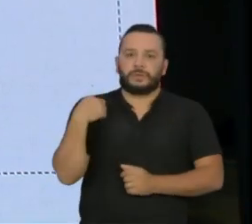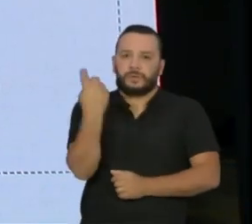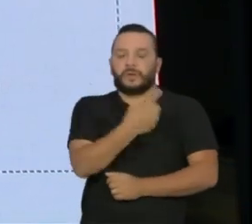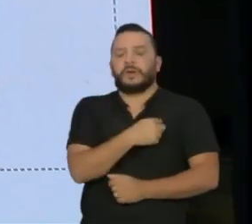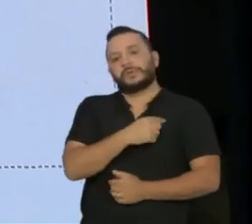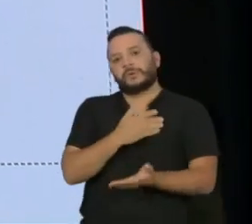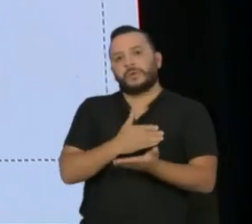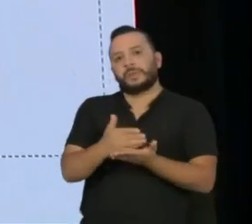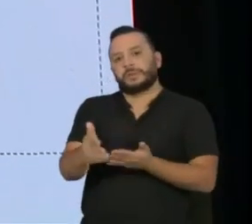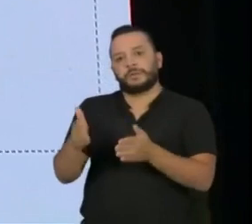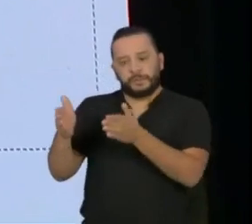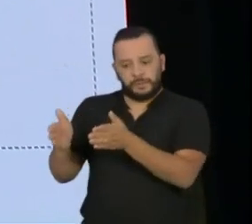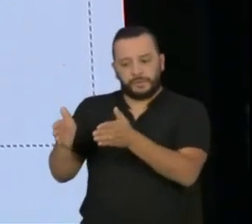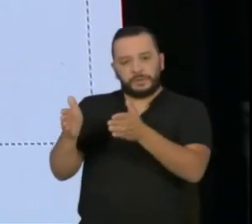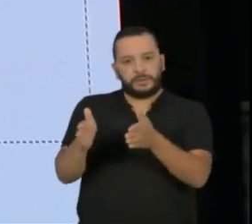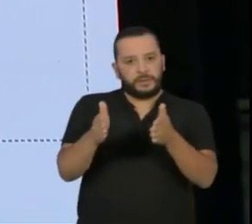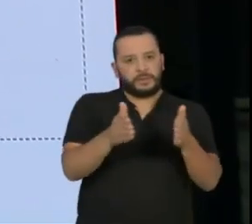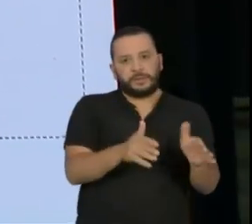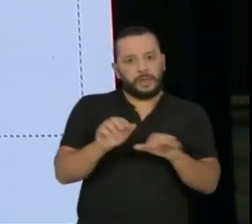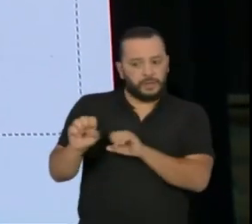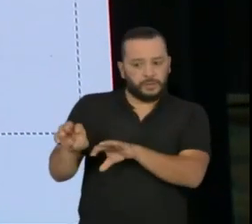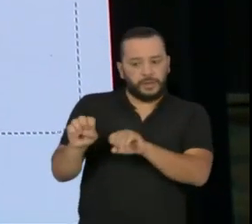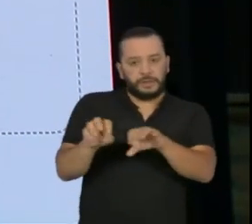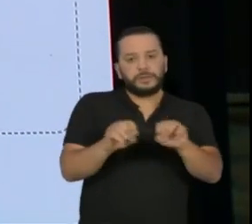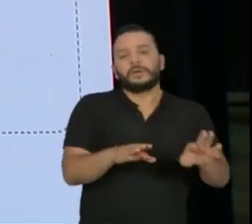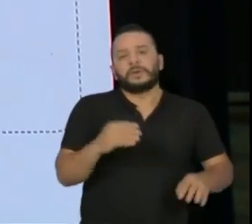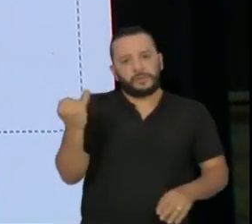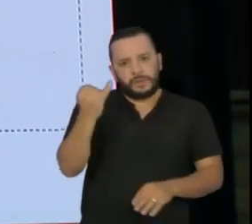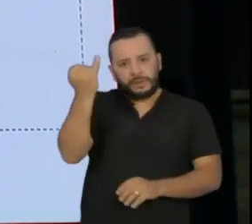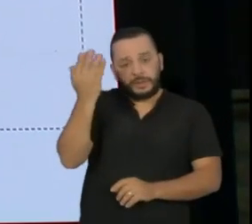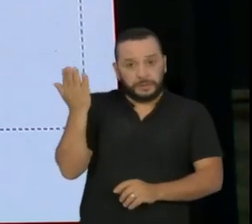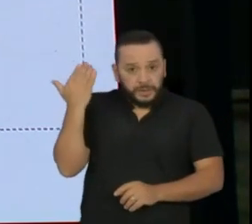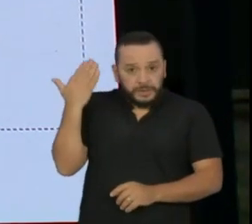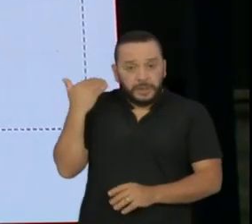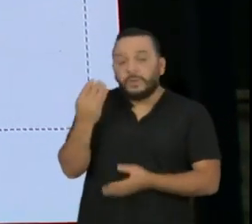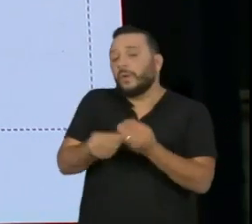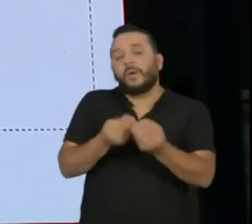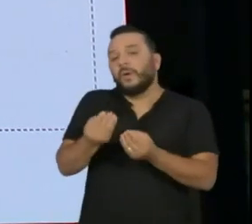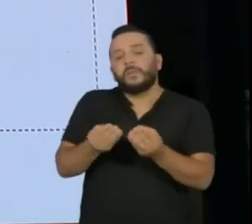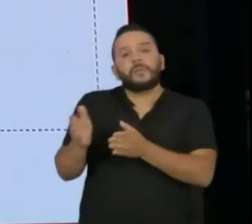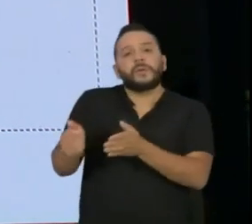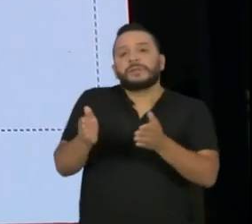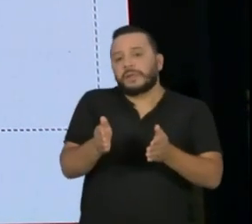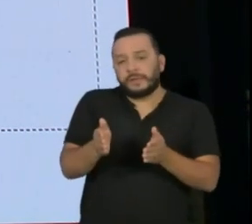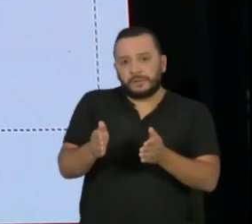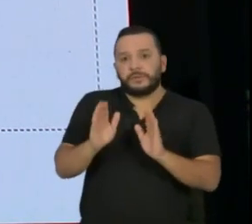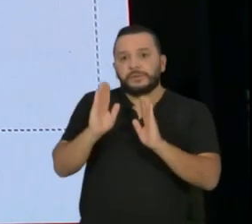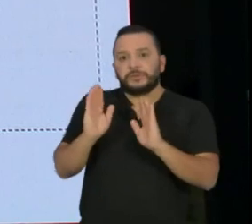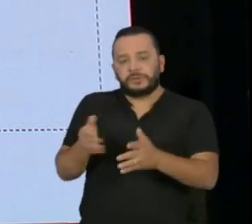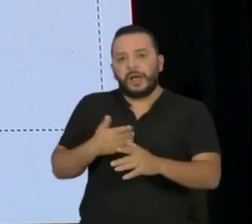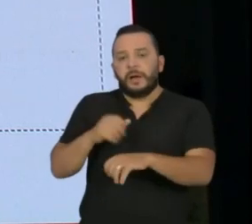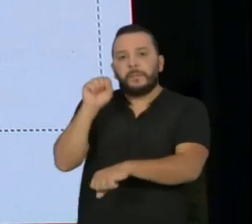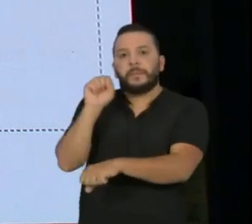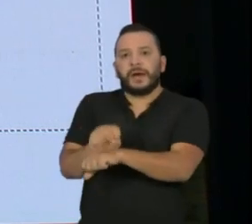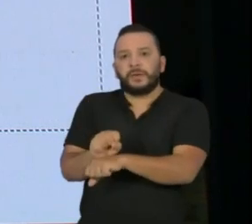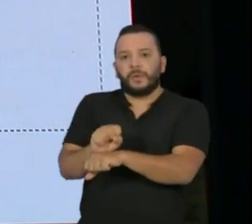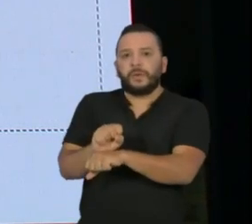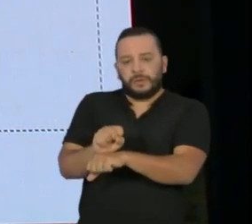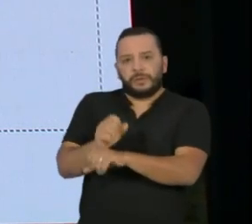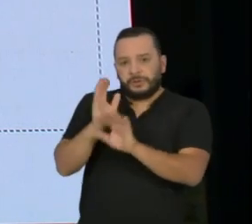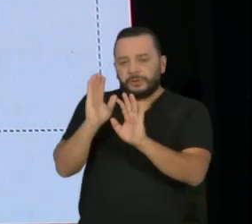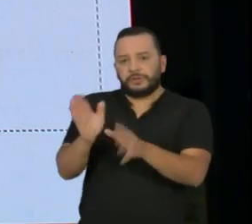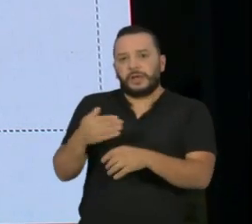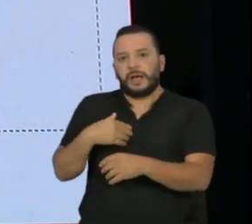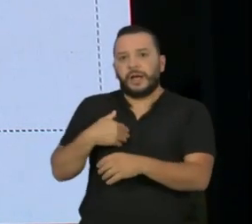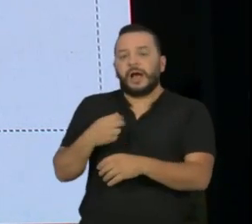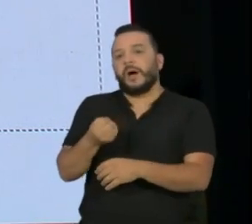educação muito importante naquele momento de paralisação gradual. Lembrem-se que nós informamos